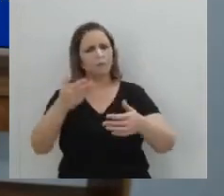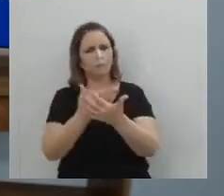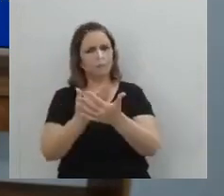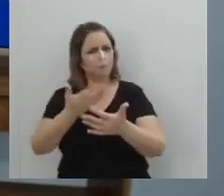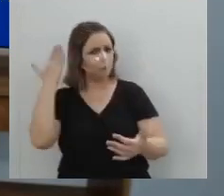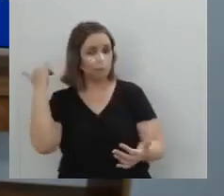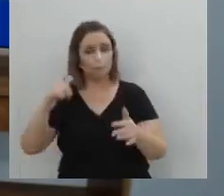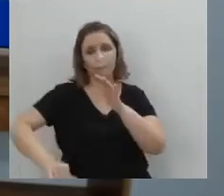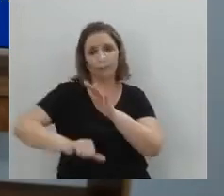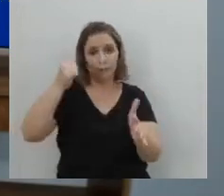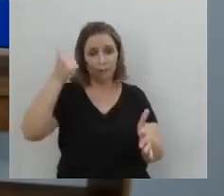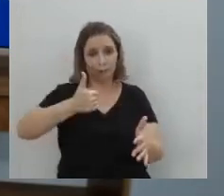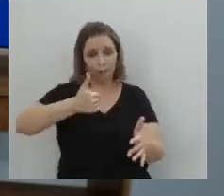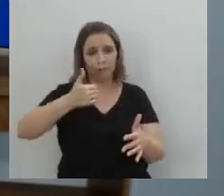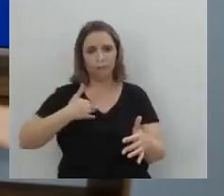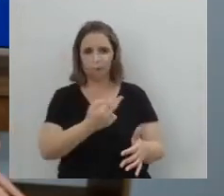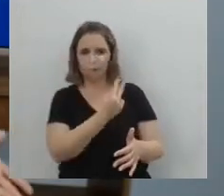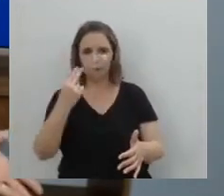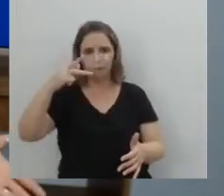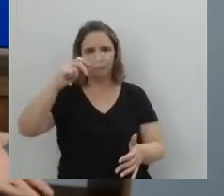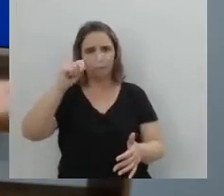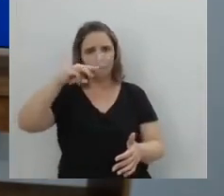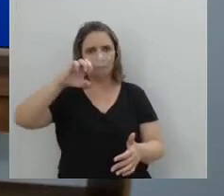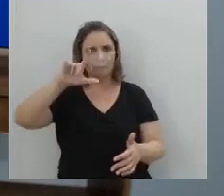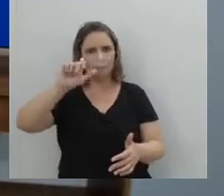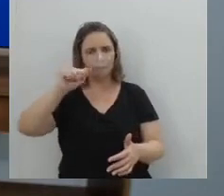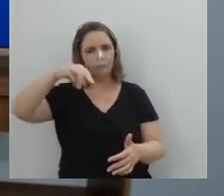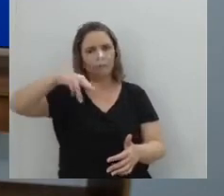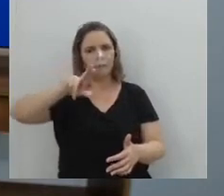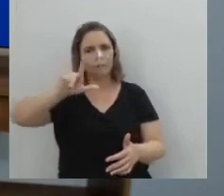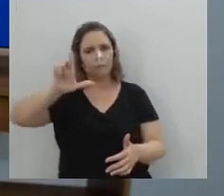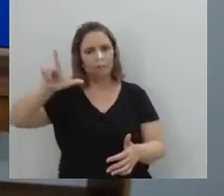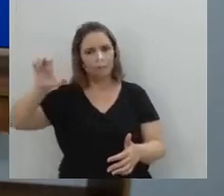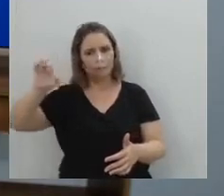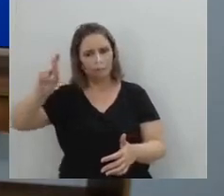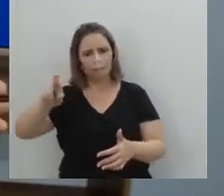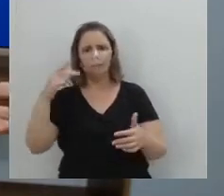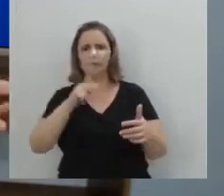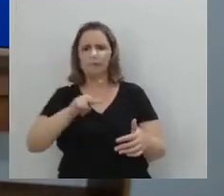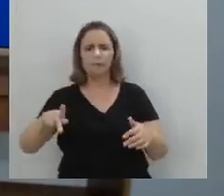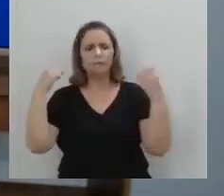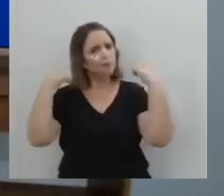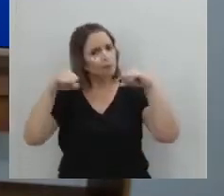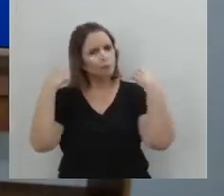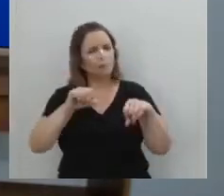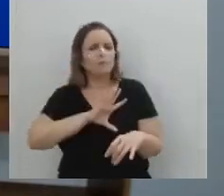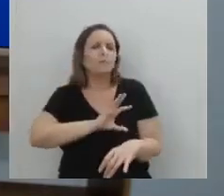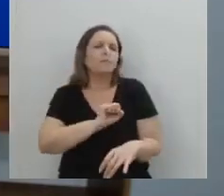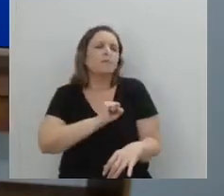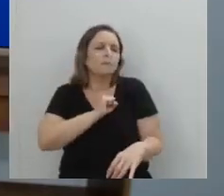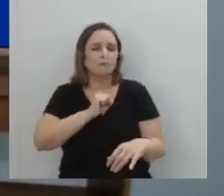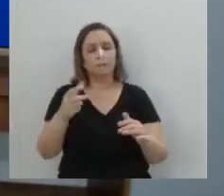anterior. Primeiro, eu me chamo Pamela Miller, sou professora de Educação Física com muito amor e estou aqui